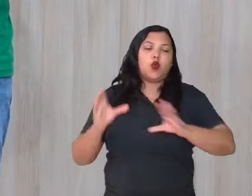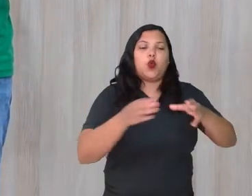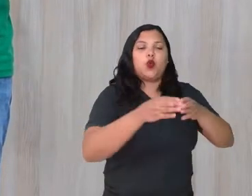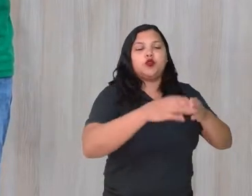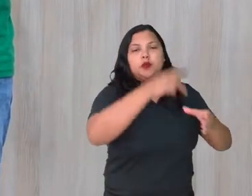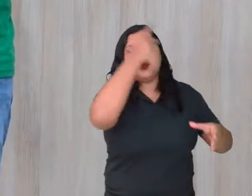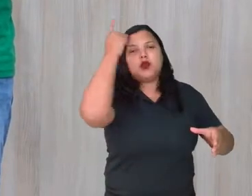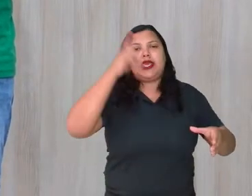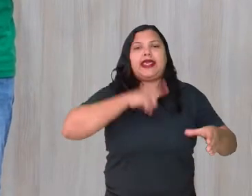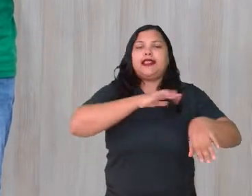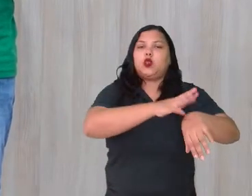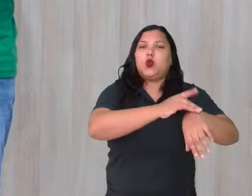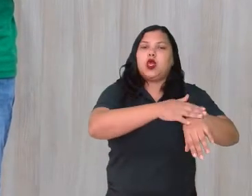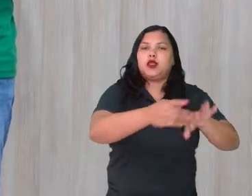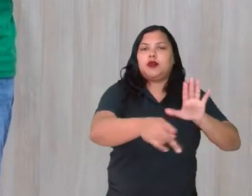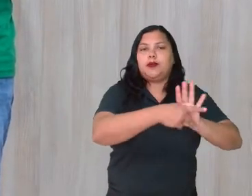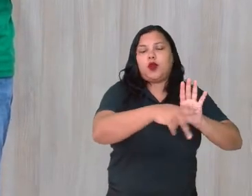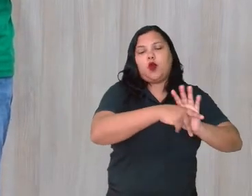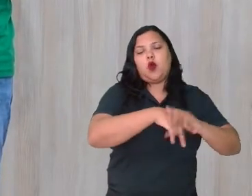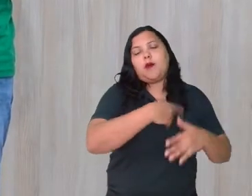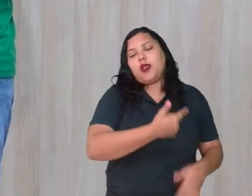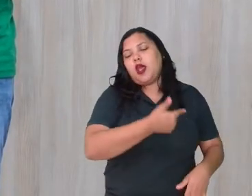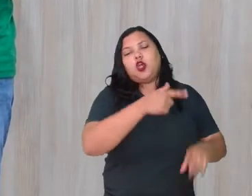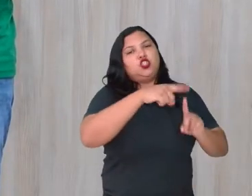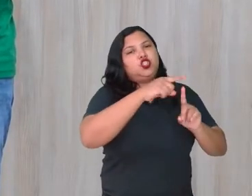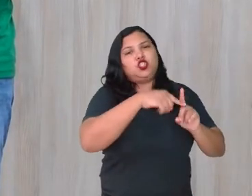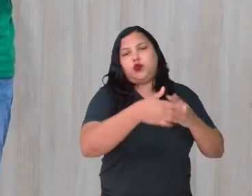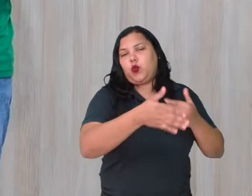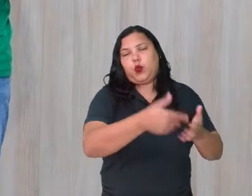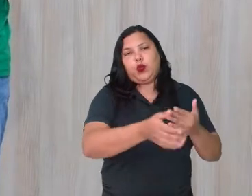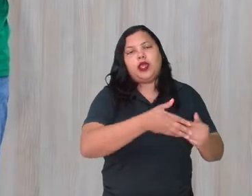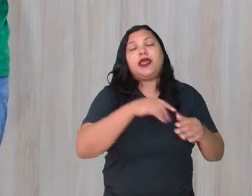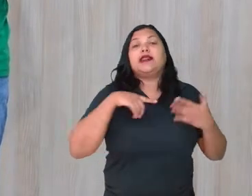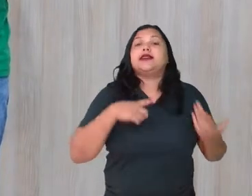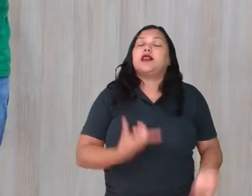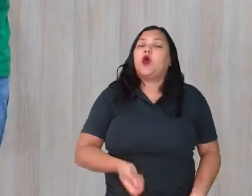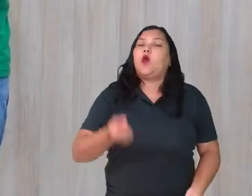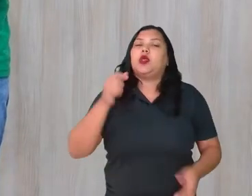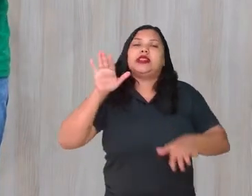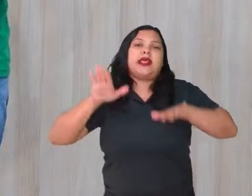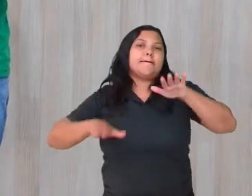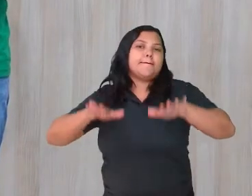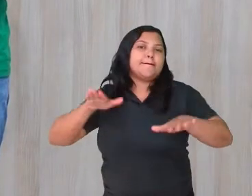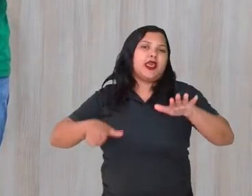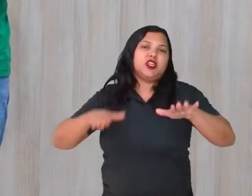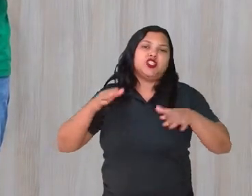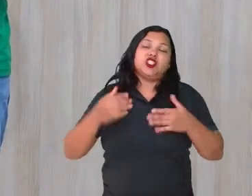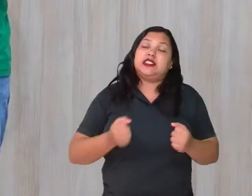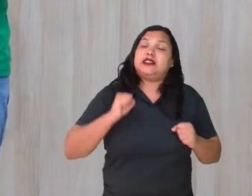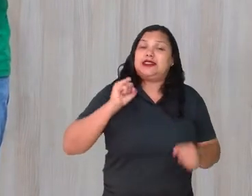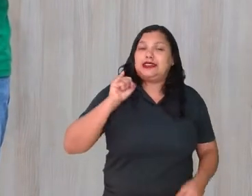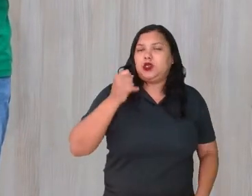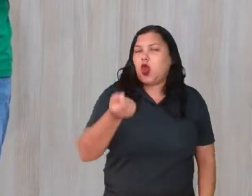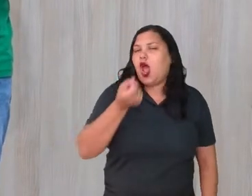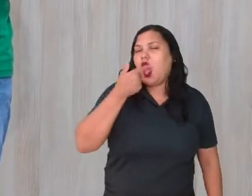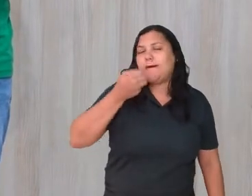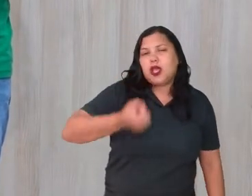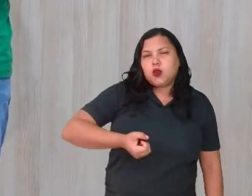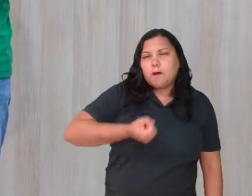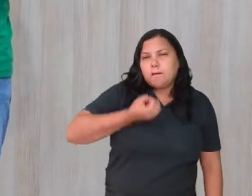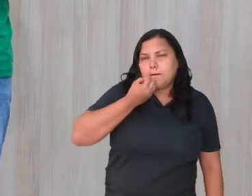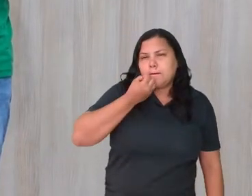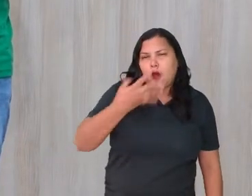um determinado tipo de doença. Então, aquele remédio ele vai fazer mais ou menos efeito